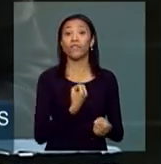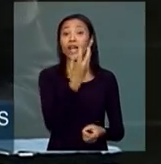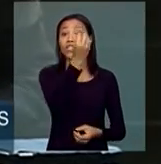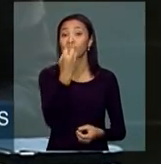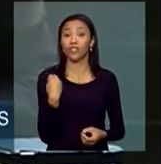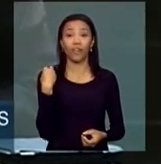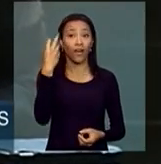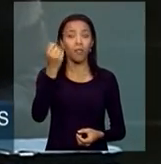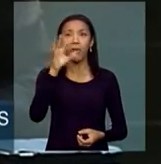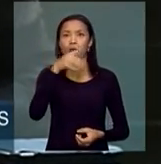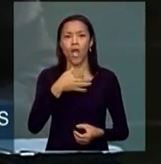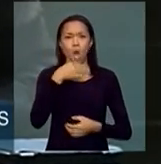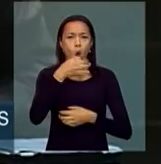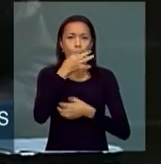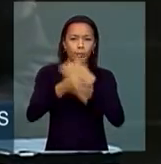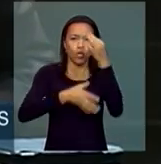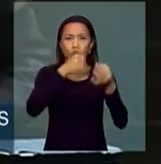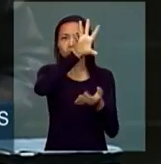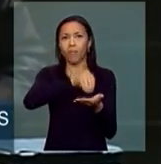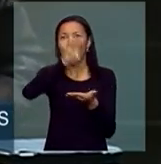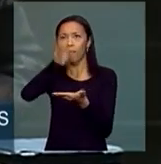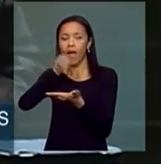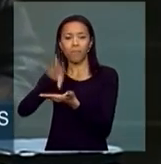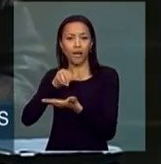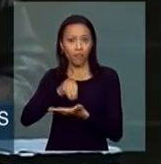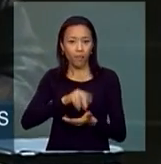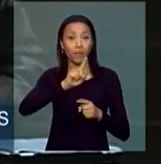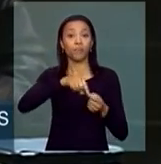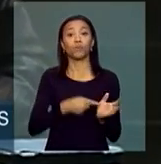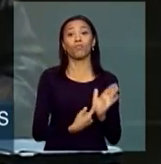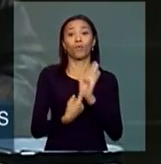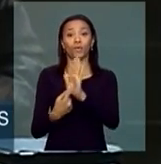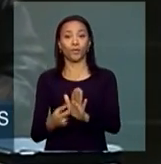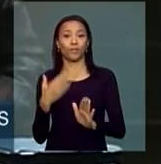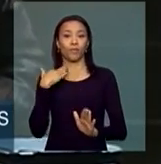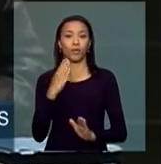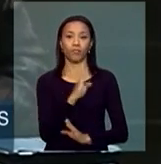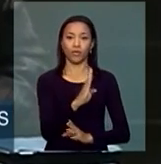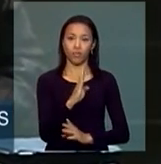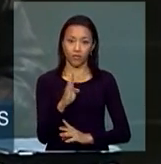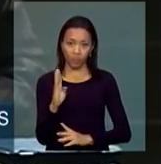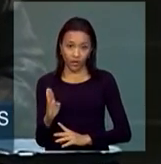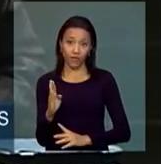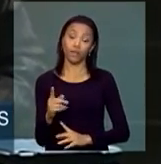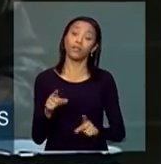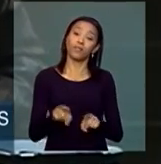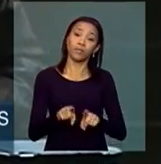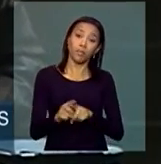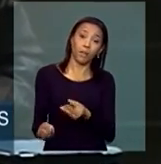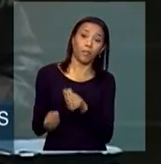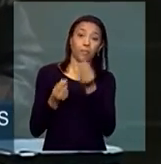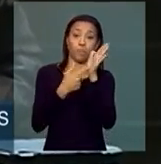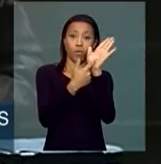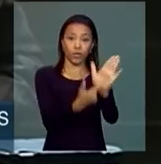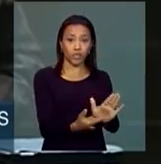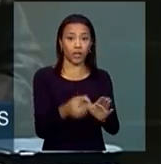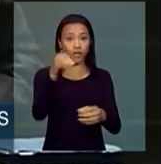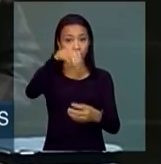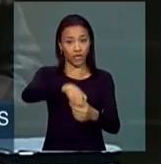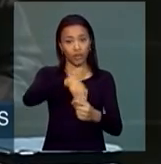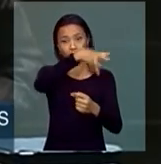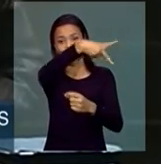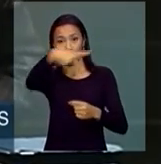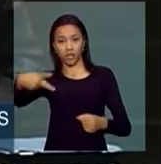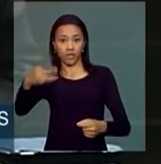as demandas e depois apresentá-las em conjunto com o Banco do Brasil, com a equipe econômica, à Presidência da República, e a sensibilidade do